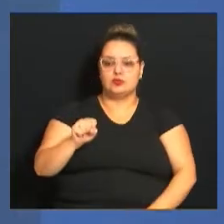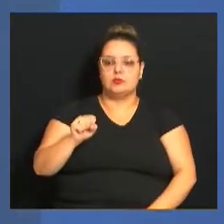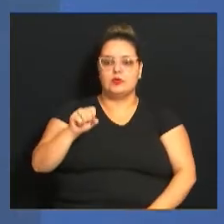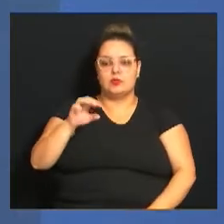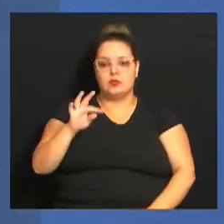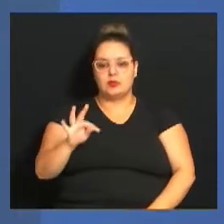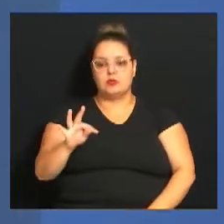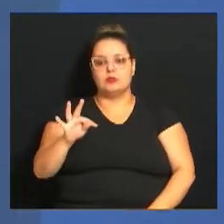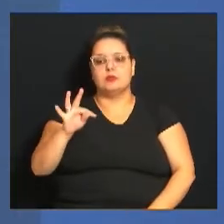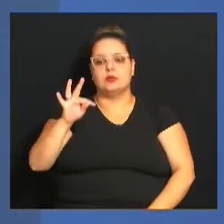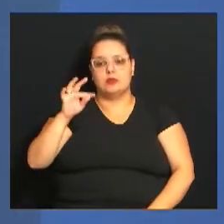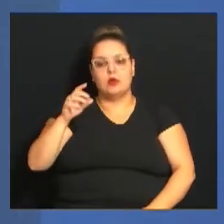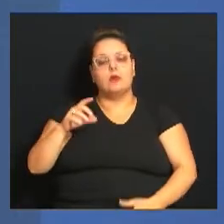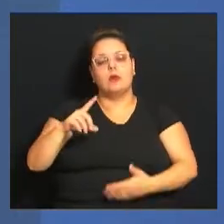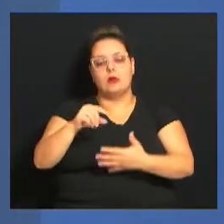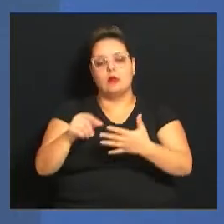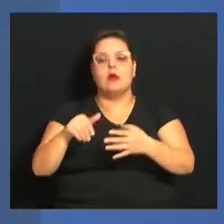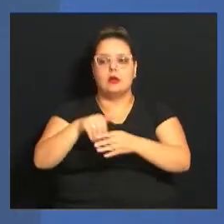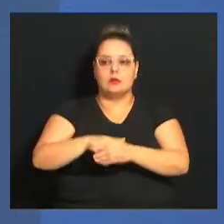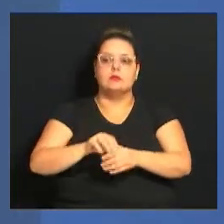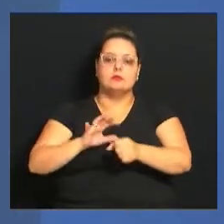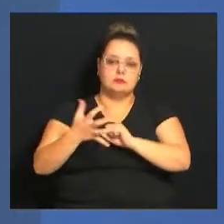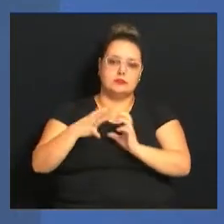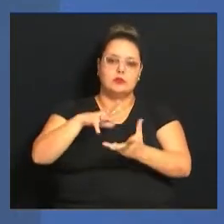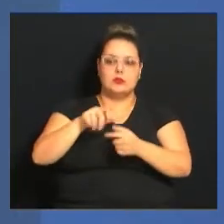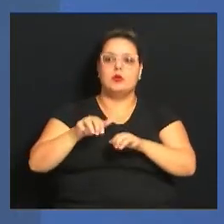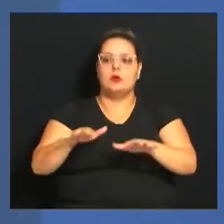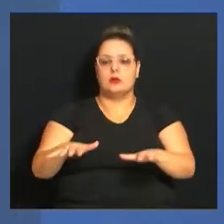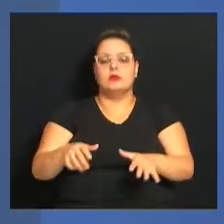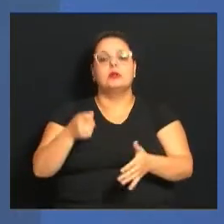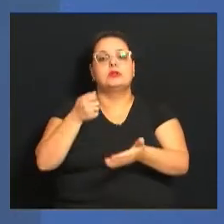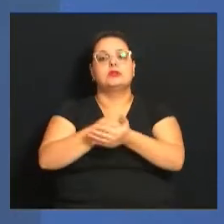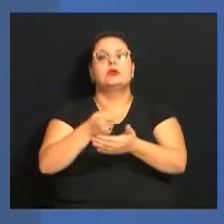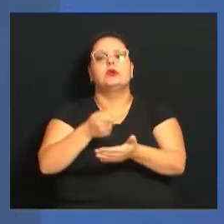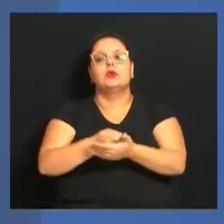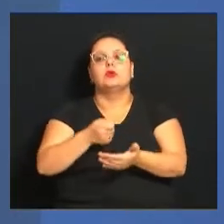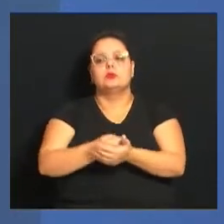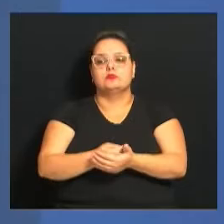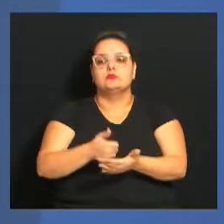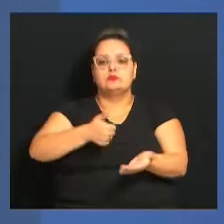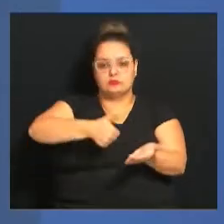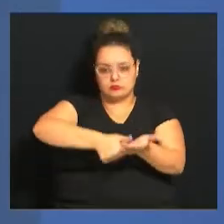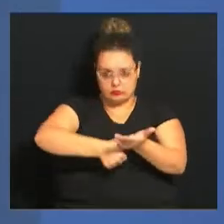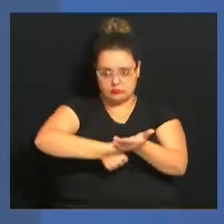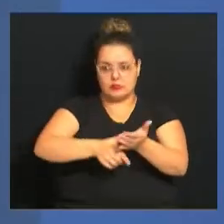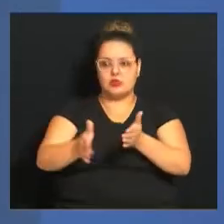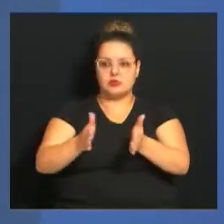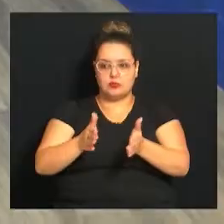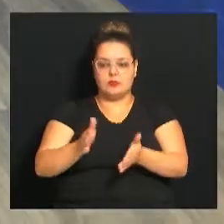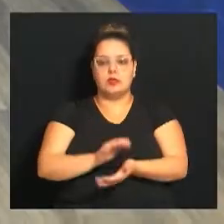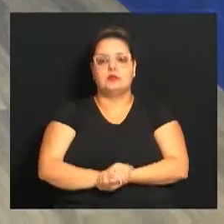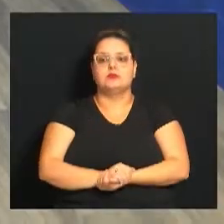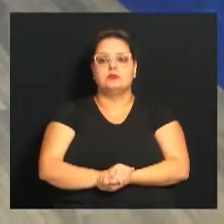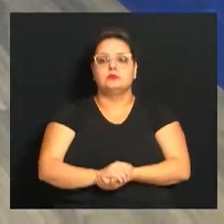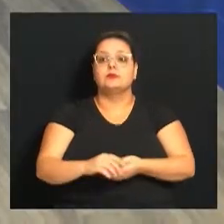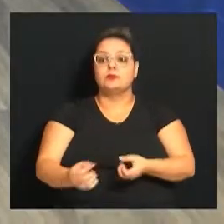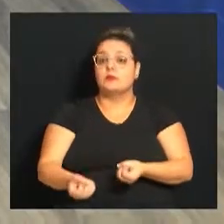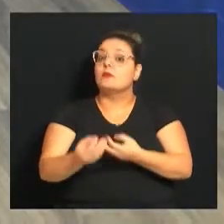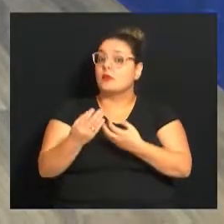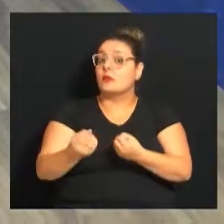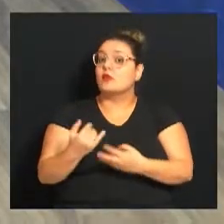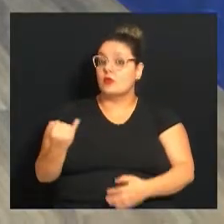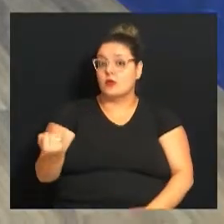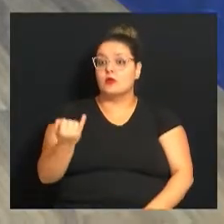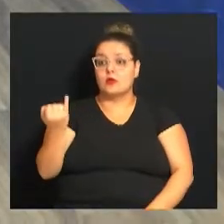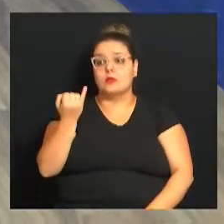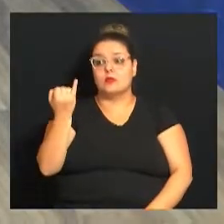da pandemia e tudo mais, essa obrigatoriedade da biometria neste momento. Informações importantes. Então,